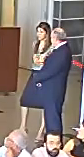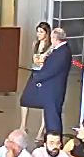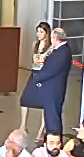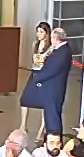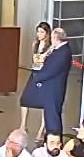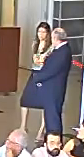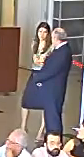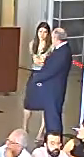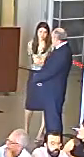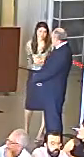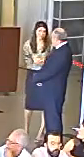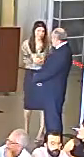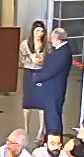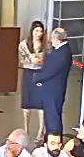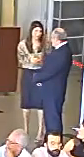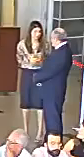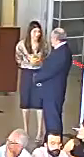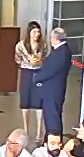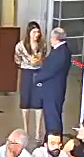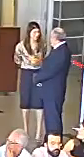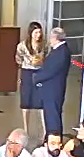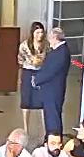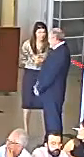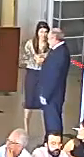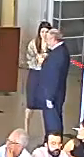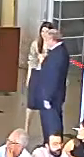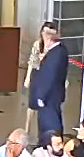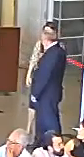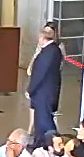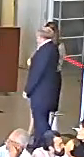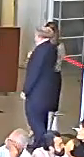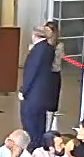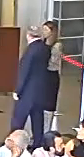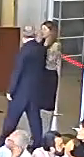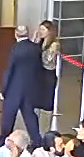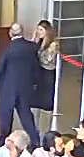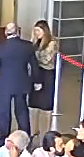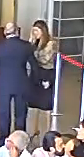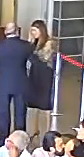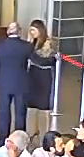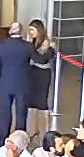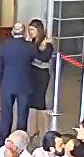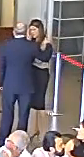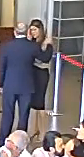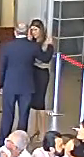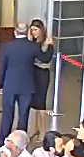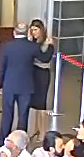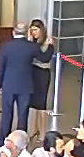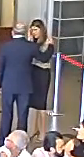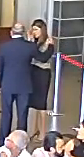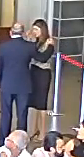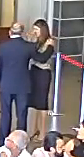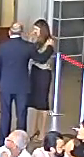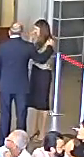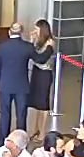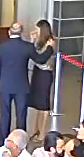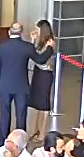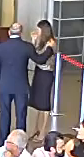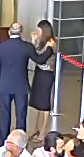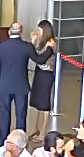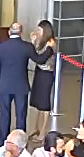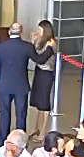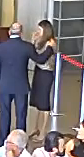senão deixa sentar Pera aí deixa sentar deixa sentar abaixa a perna abaixa a per abaixa a perna sentar no chão que não tem essa